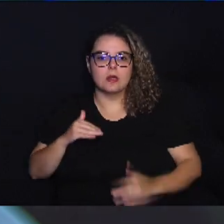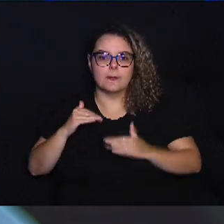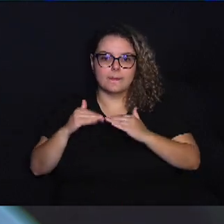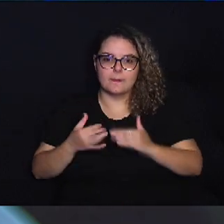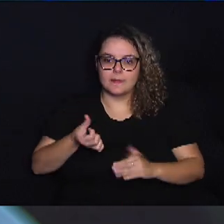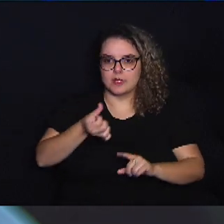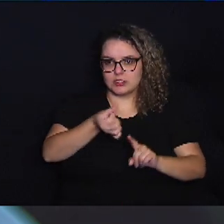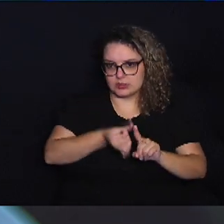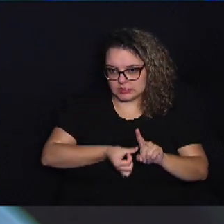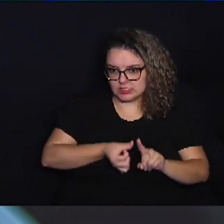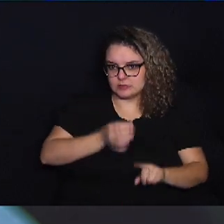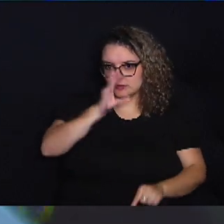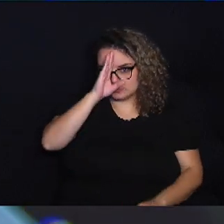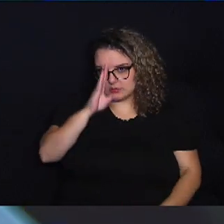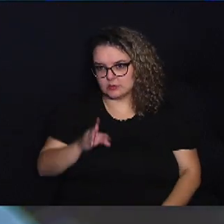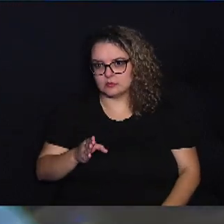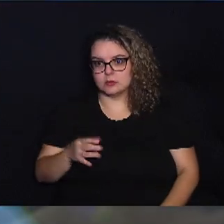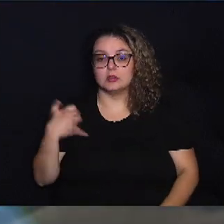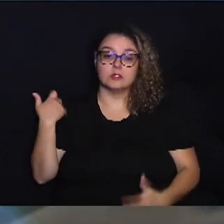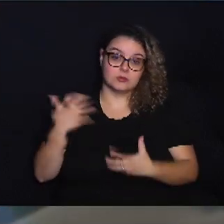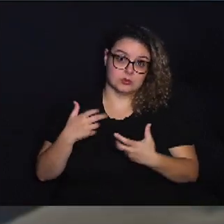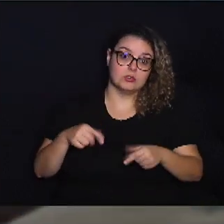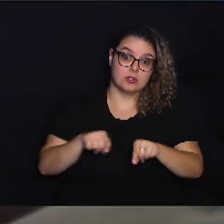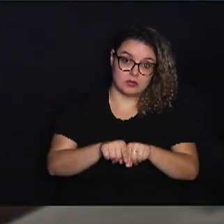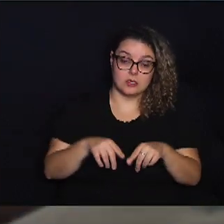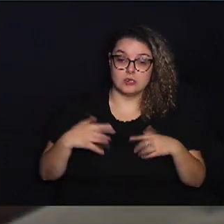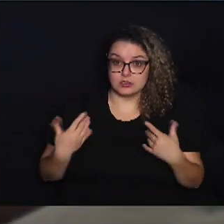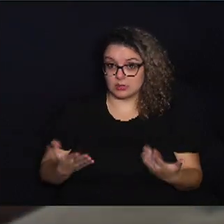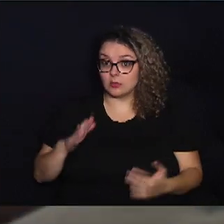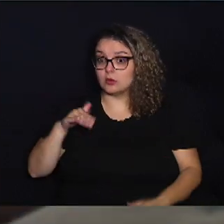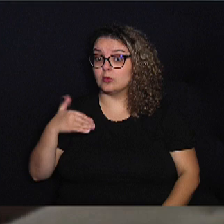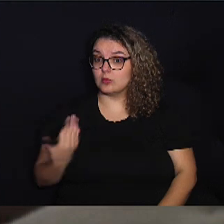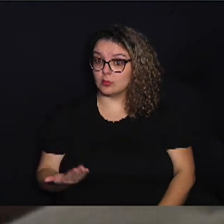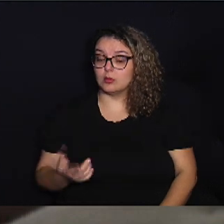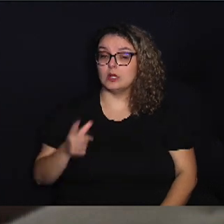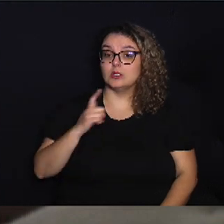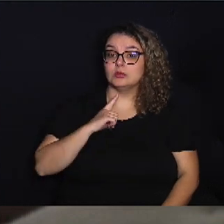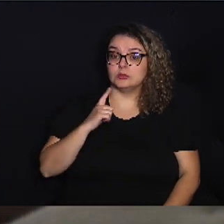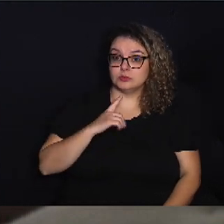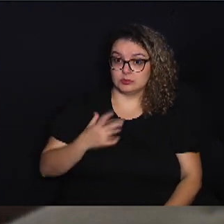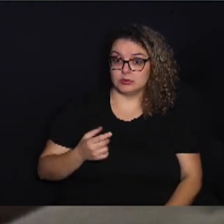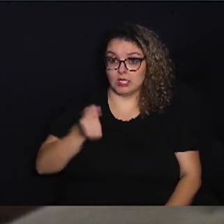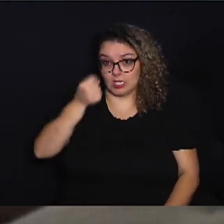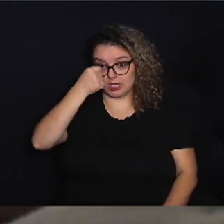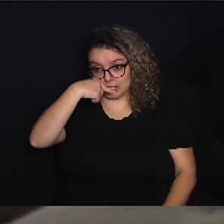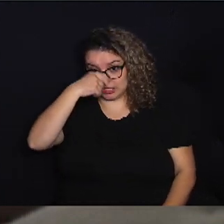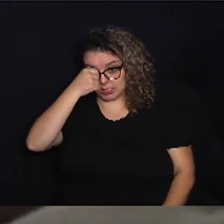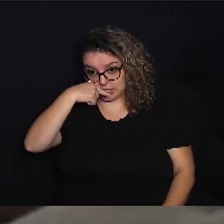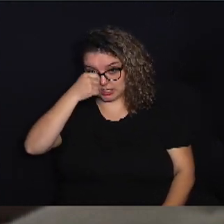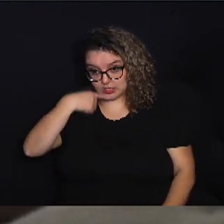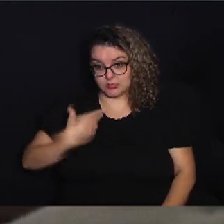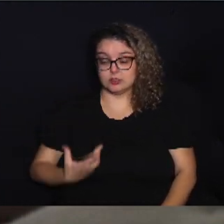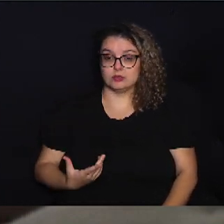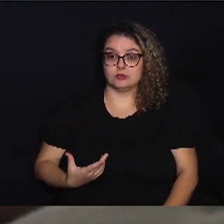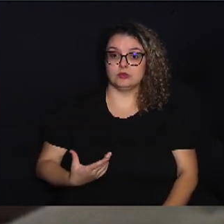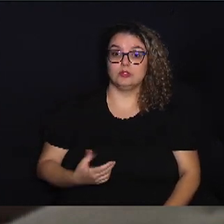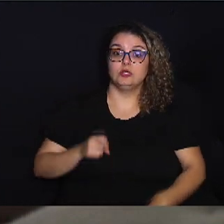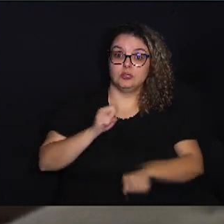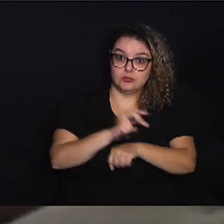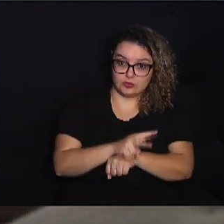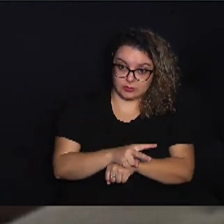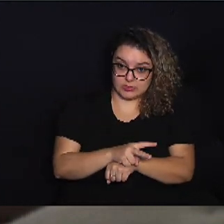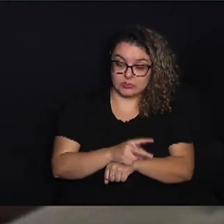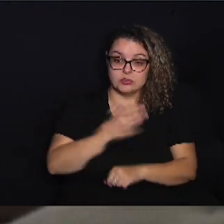6 meses, principalmente, e nos idosos. Então, quando a gente tem gripe deste vírus